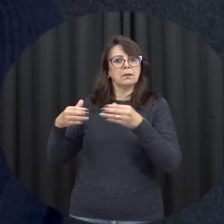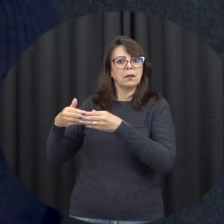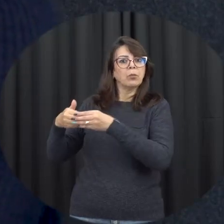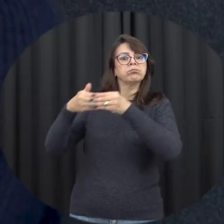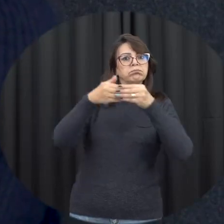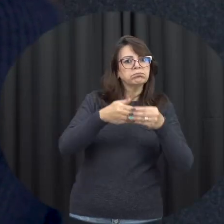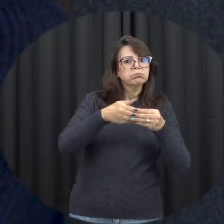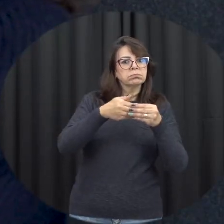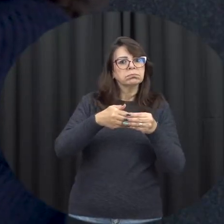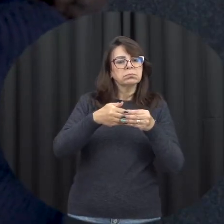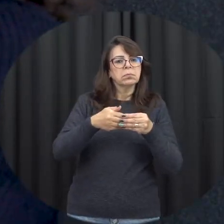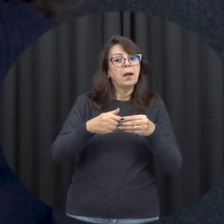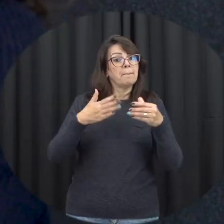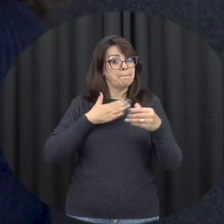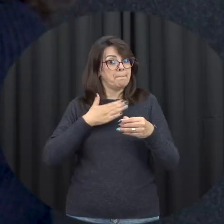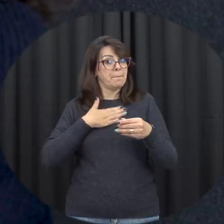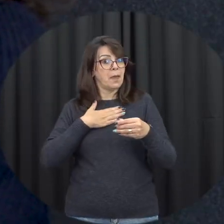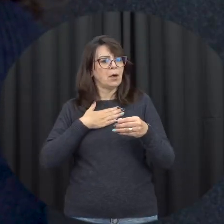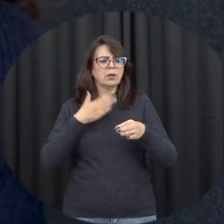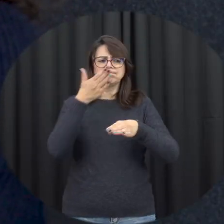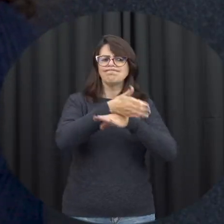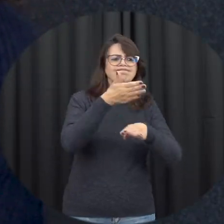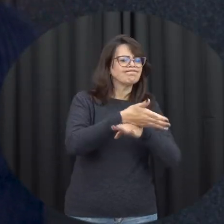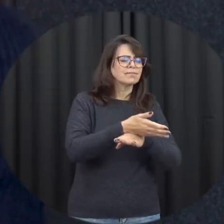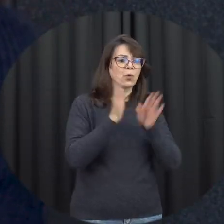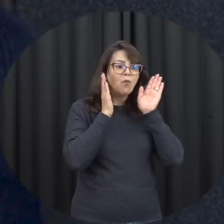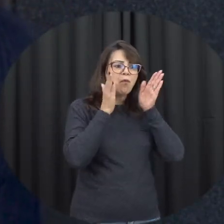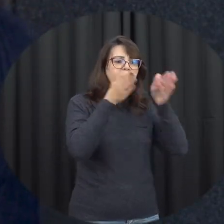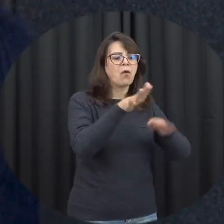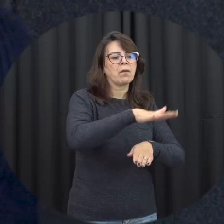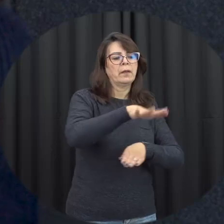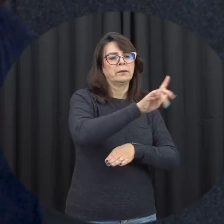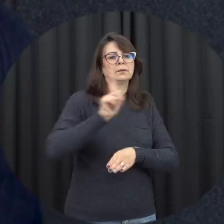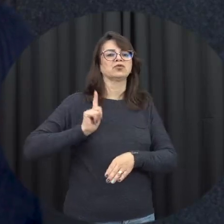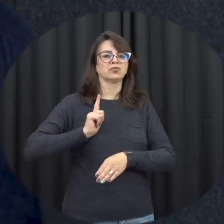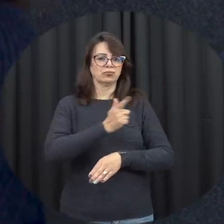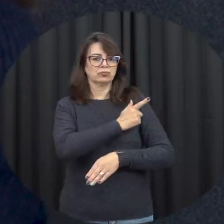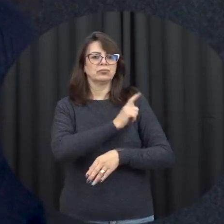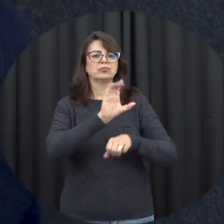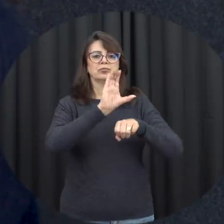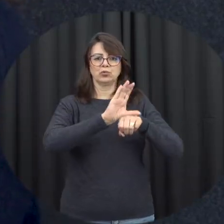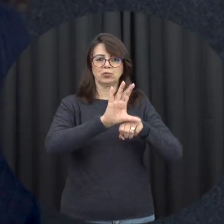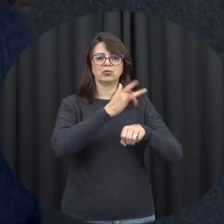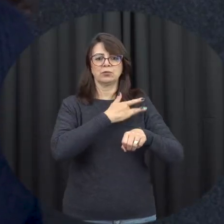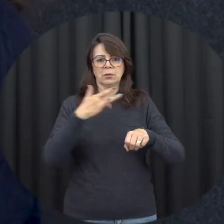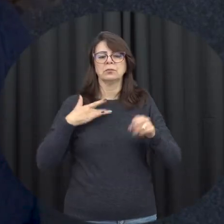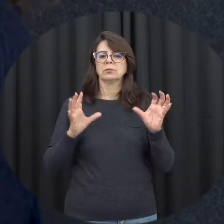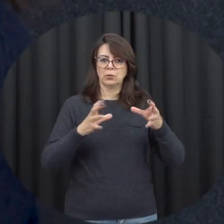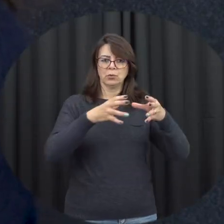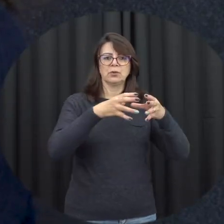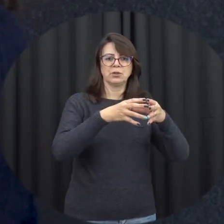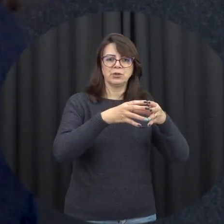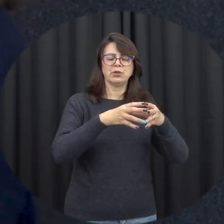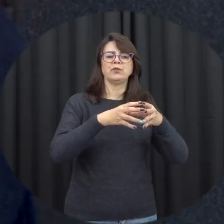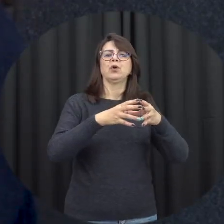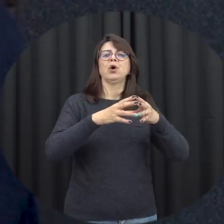aí fica mais difícil, mas no meu caso que eu estava assim, bastante inserida na gestão, no curso